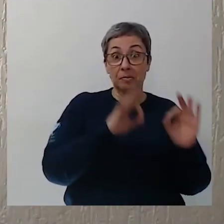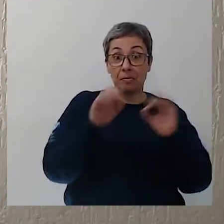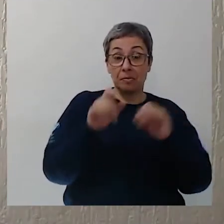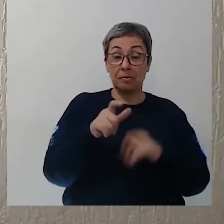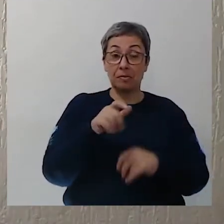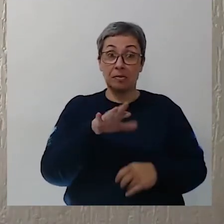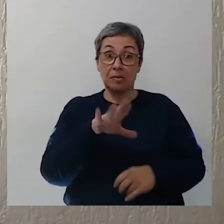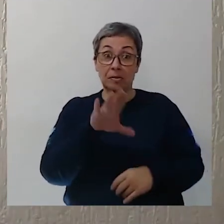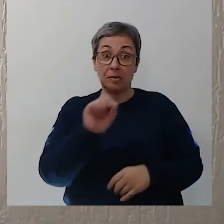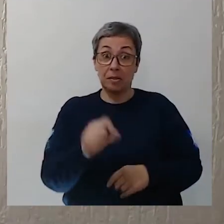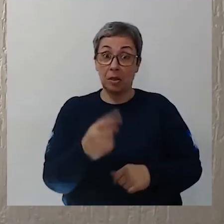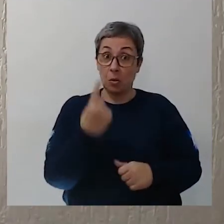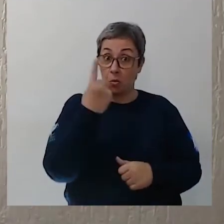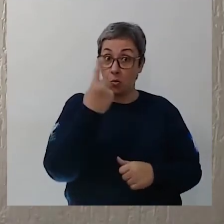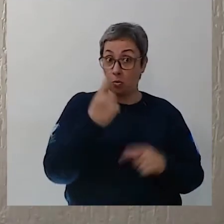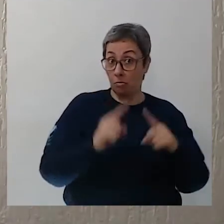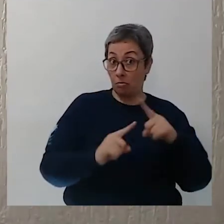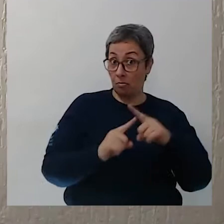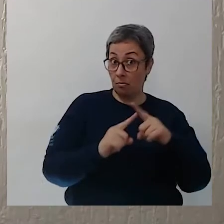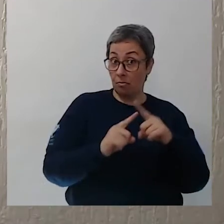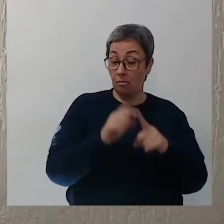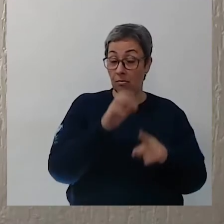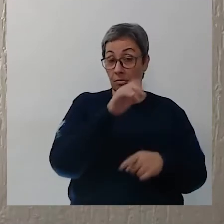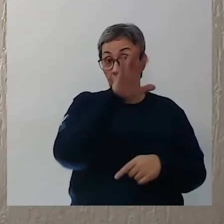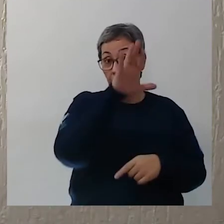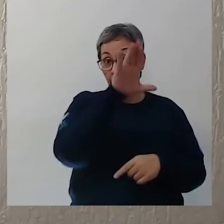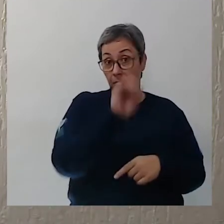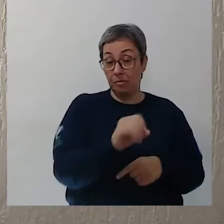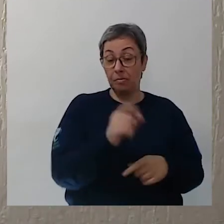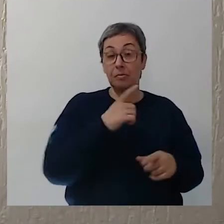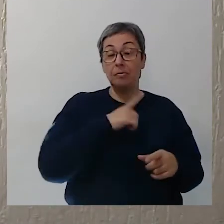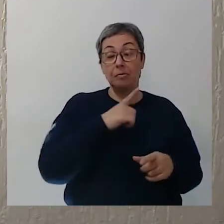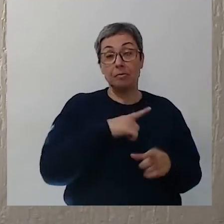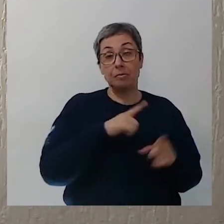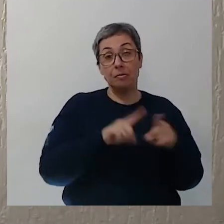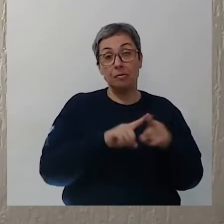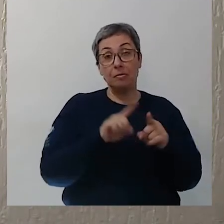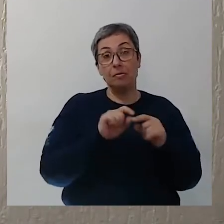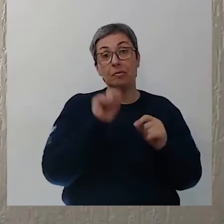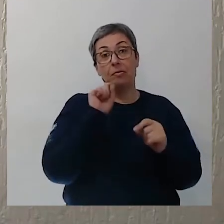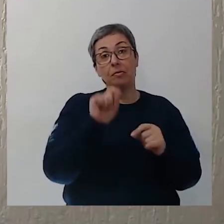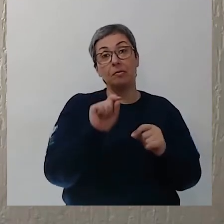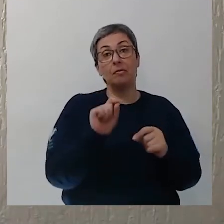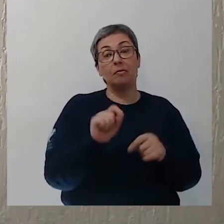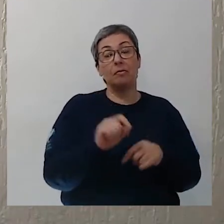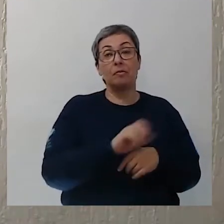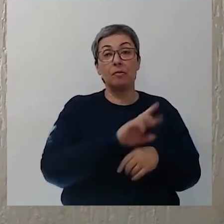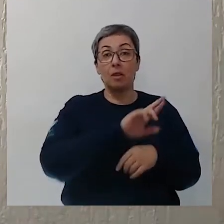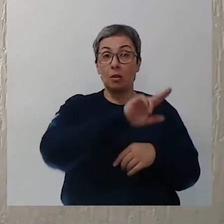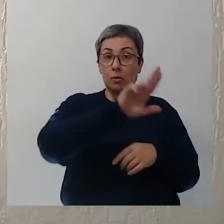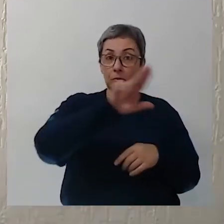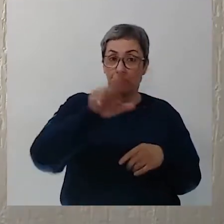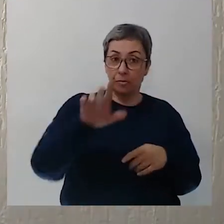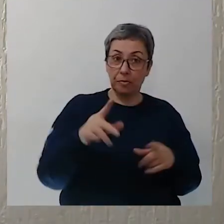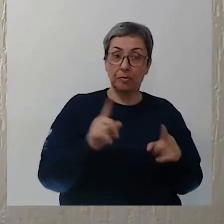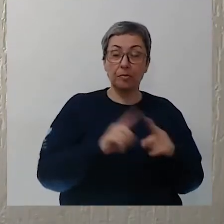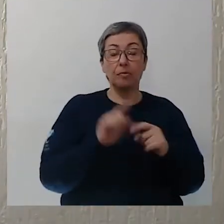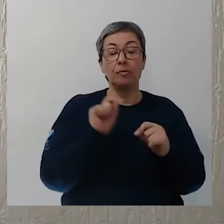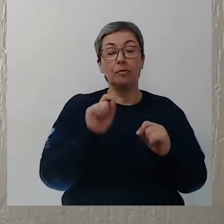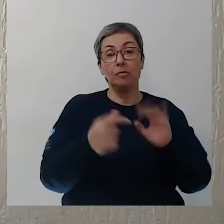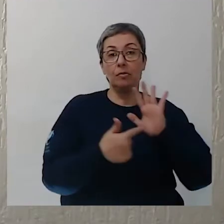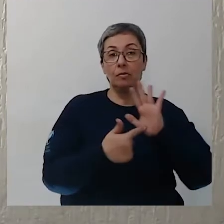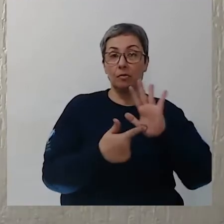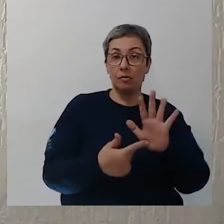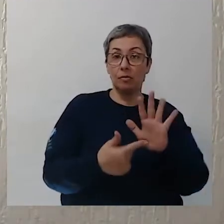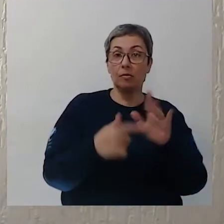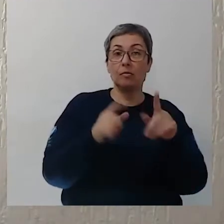ele apresenta um tipo de acróstico, tá? Existem outros tipos, né? Esse é um dos tipos, né, de acróstico. Esse aí que ele